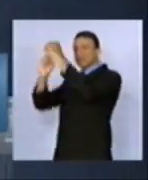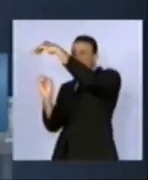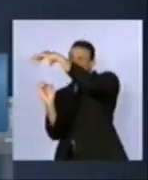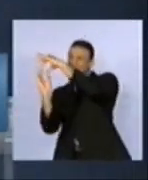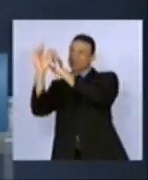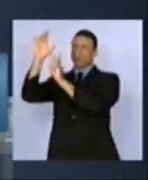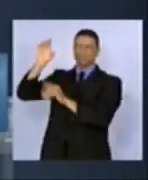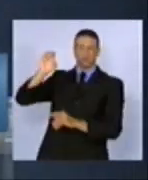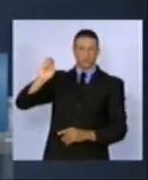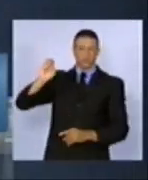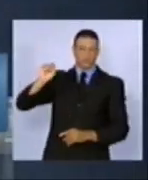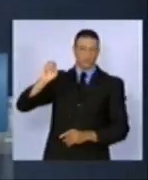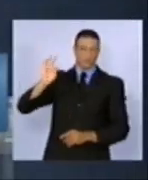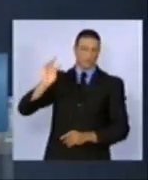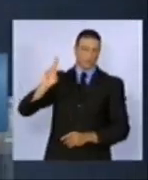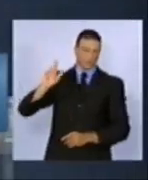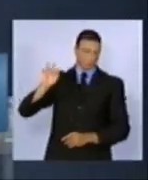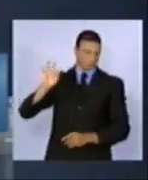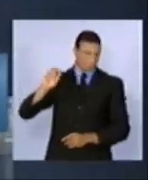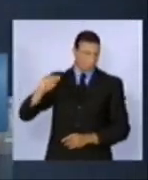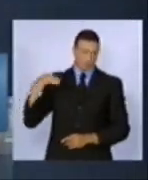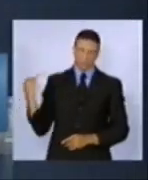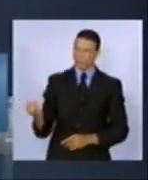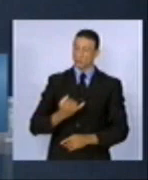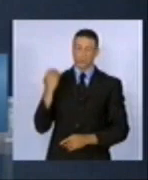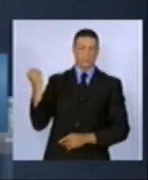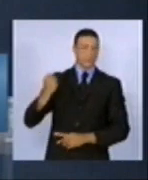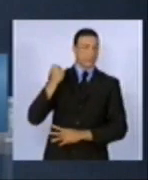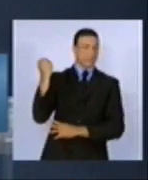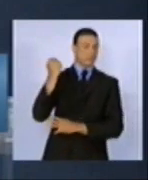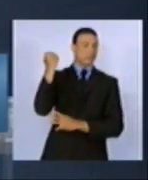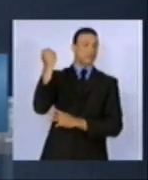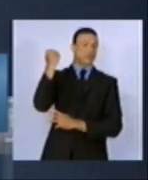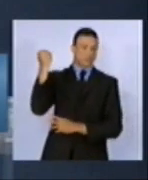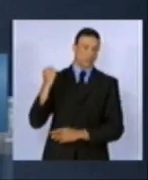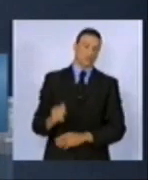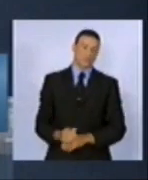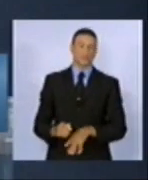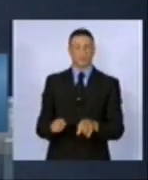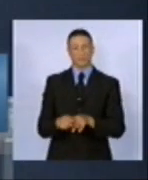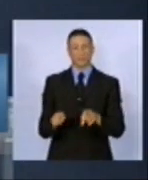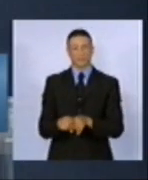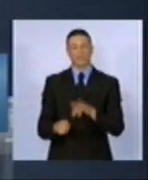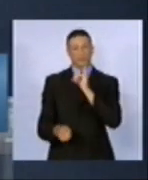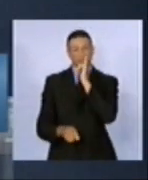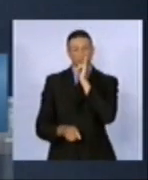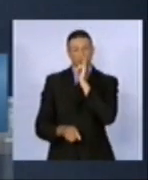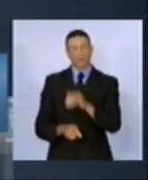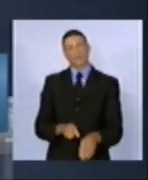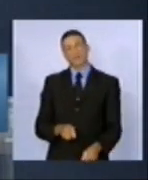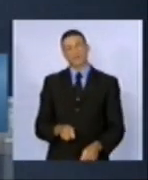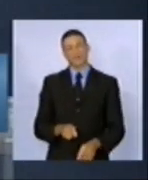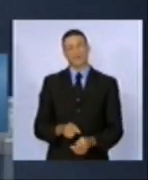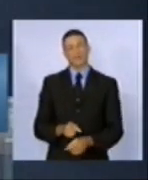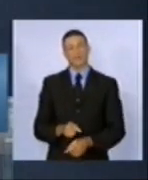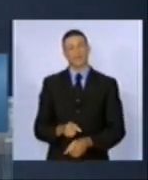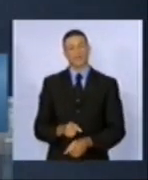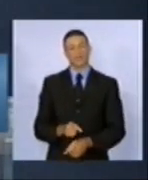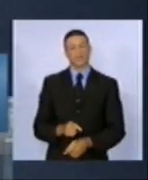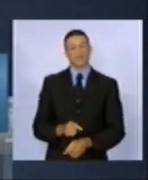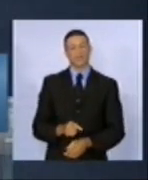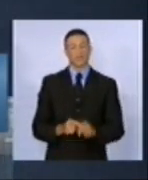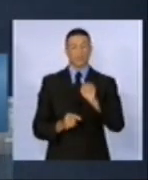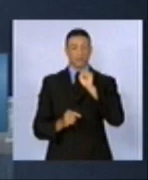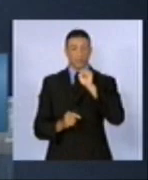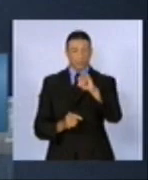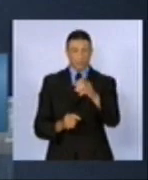contando as emissões de todos os gases de efeito estufa ainda tem um grande redução em emissões quando seu